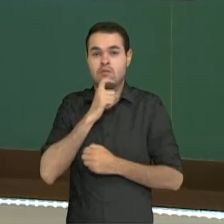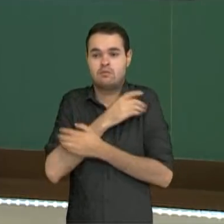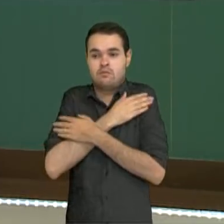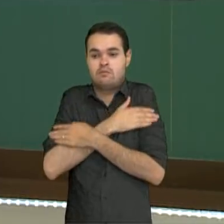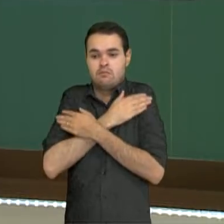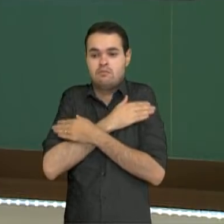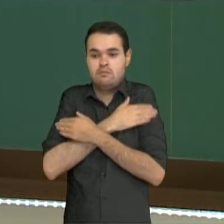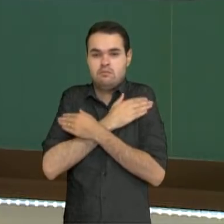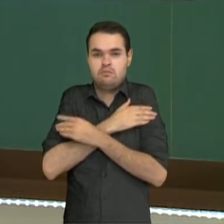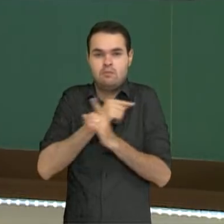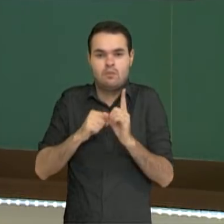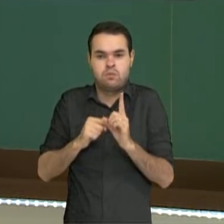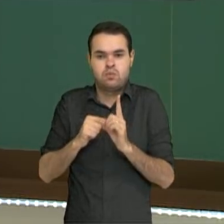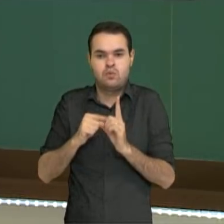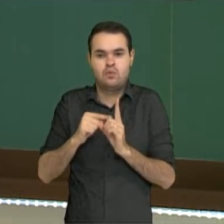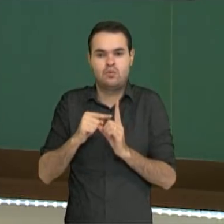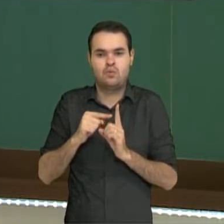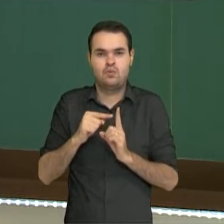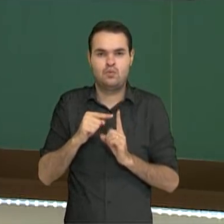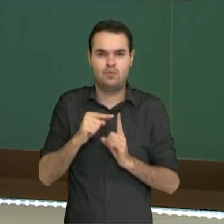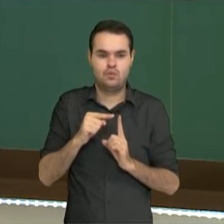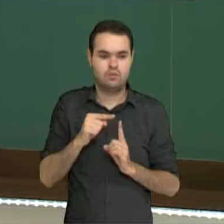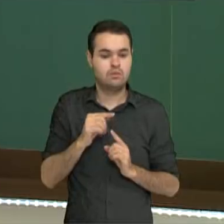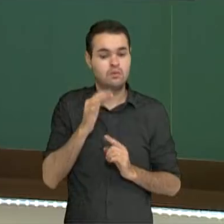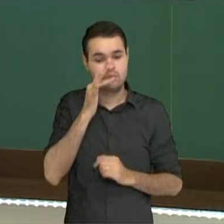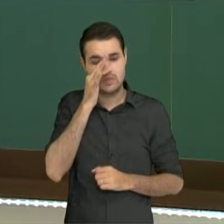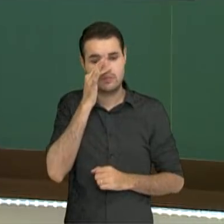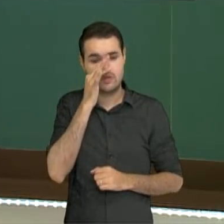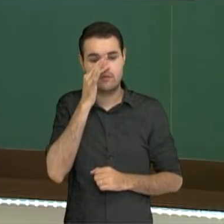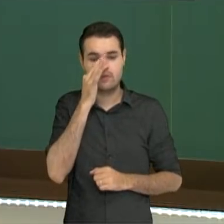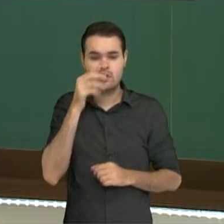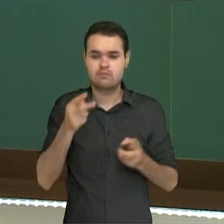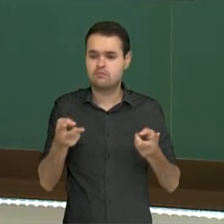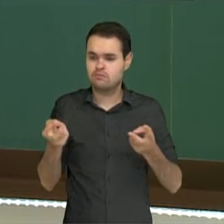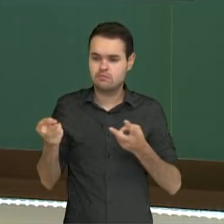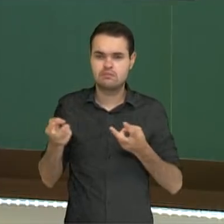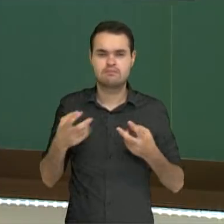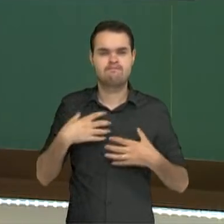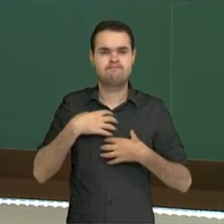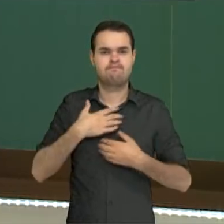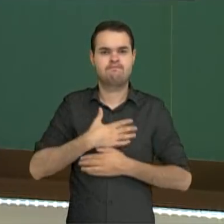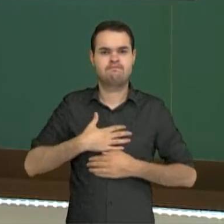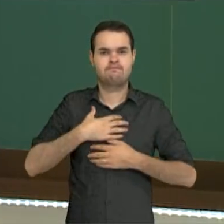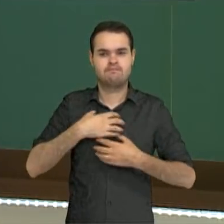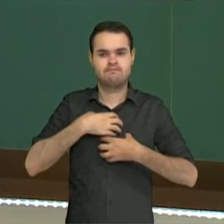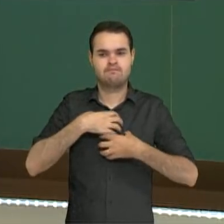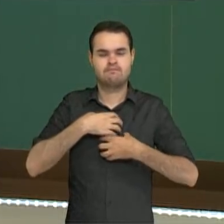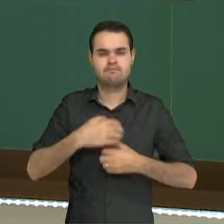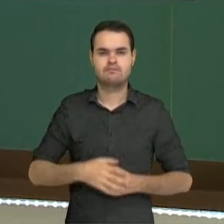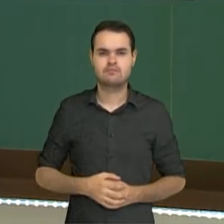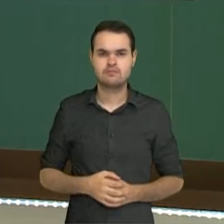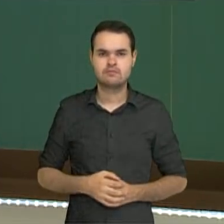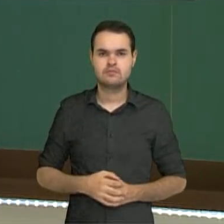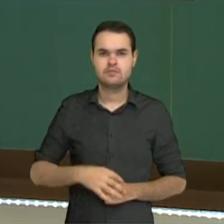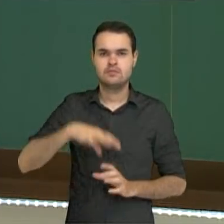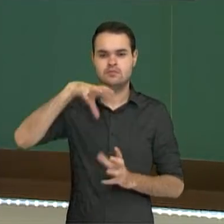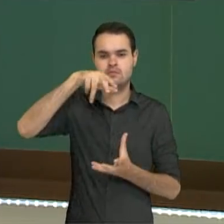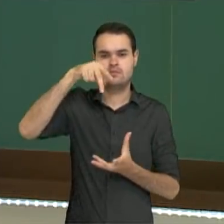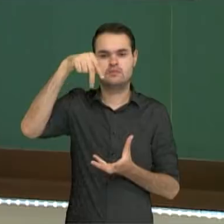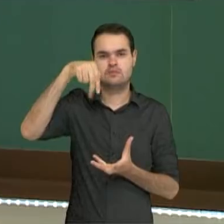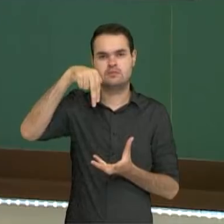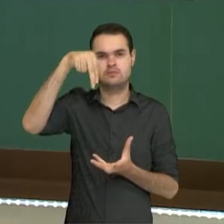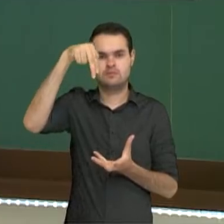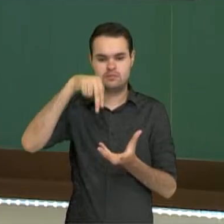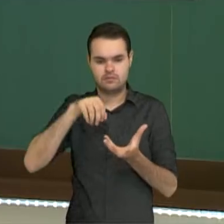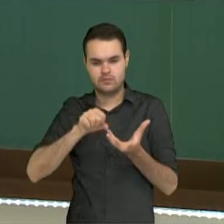até da atmosfera pela quantidade de luz e calor que começa a ser recebido naquele período. E as zonas polares, que são frias